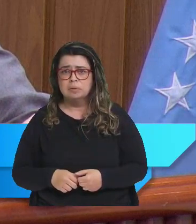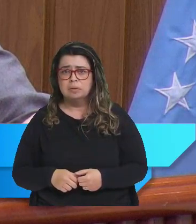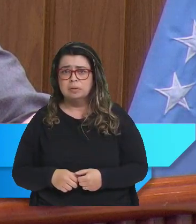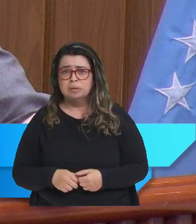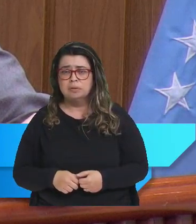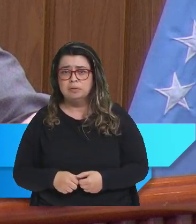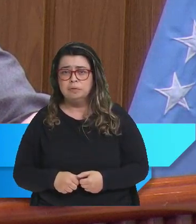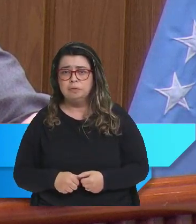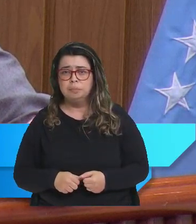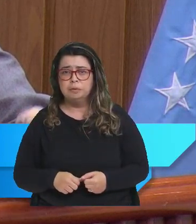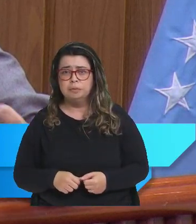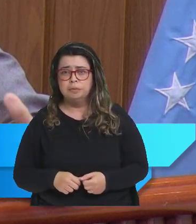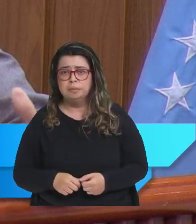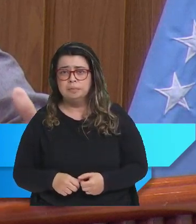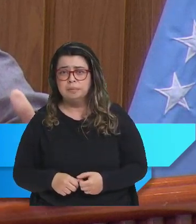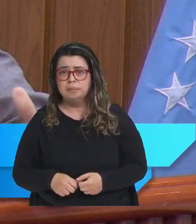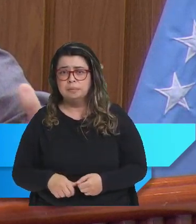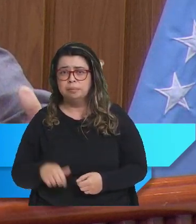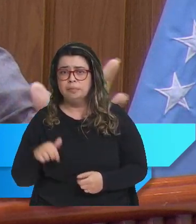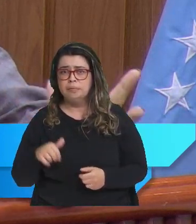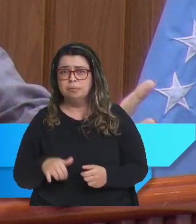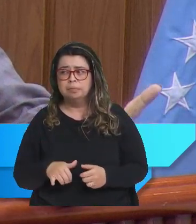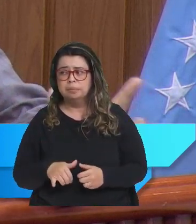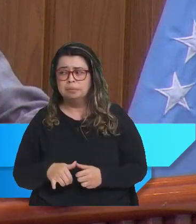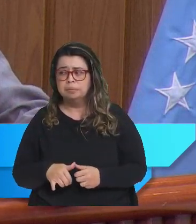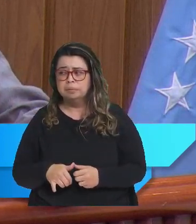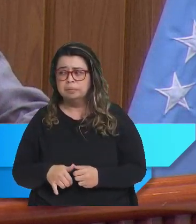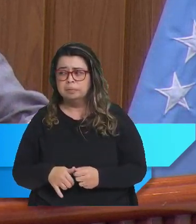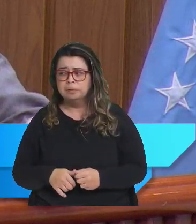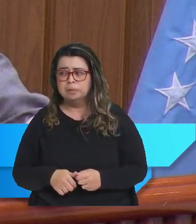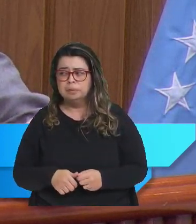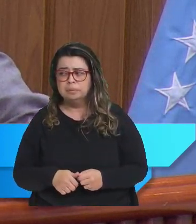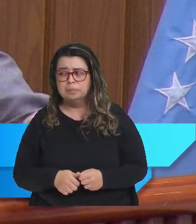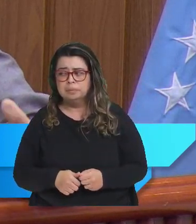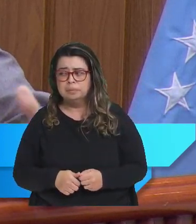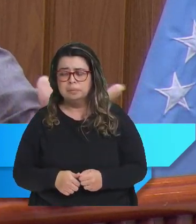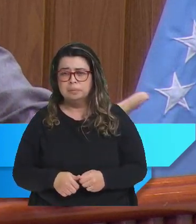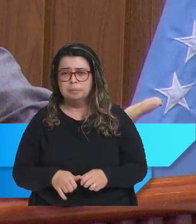Então, fica aqui o meu